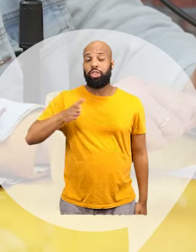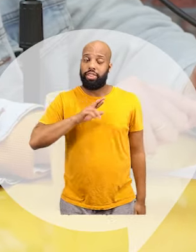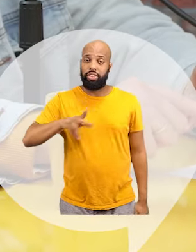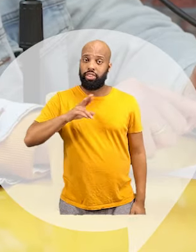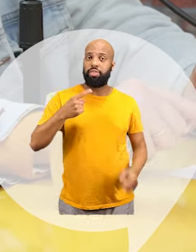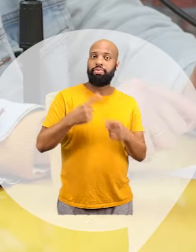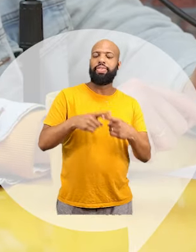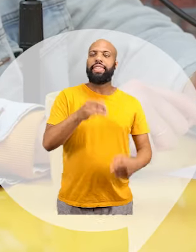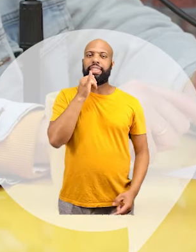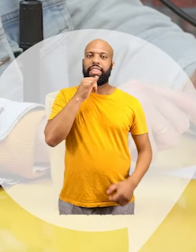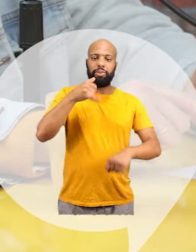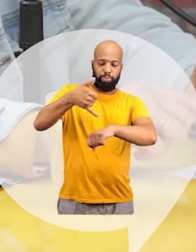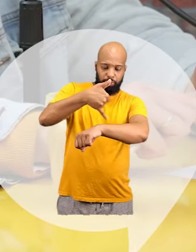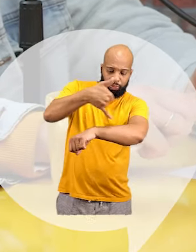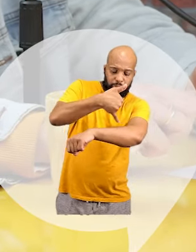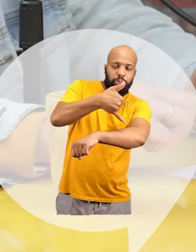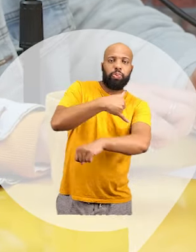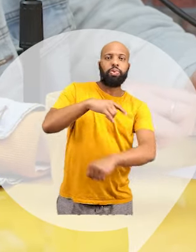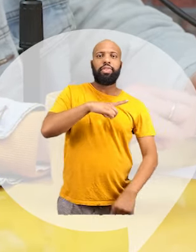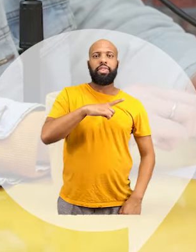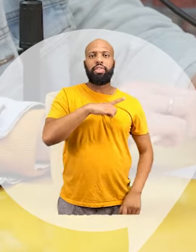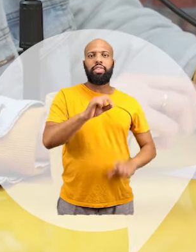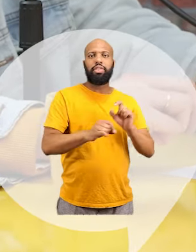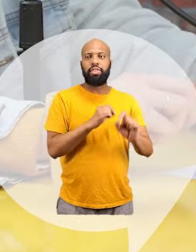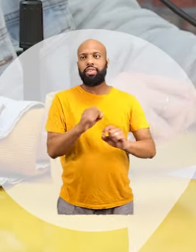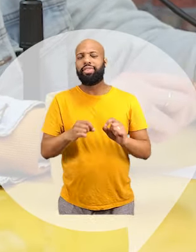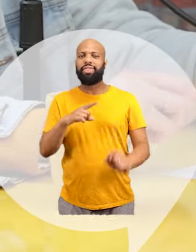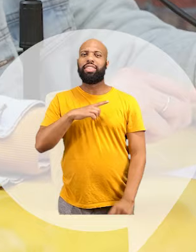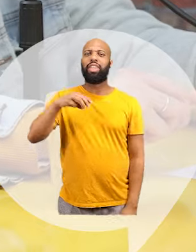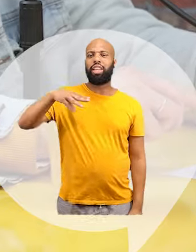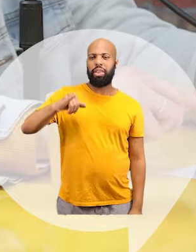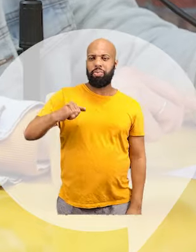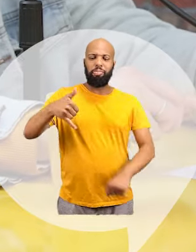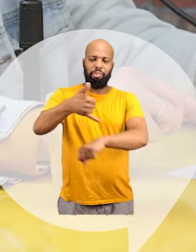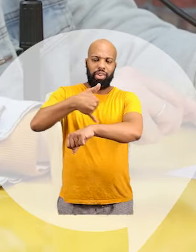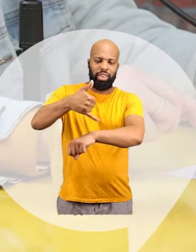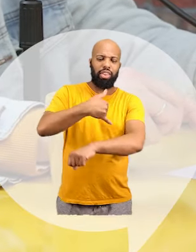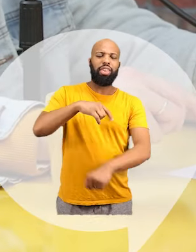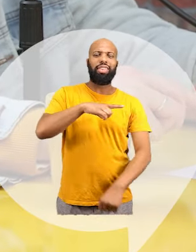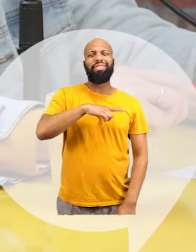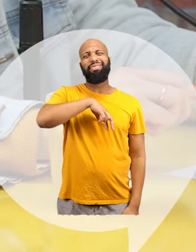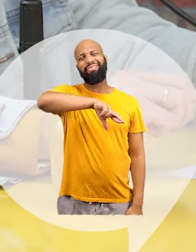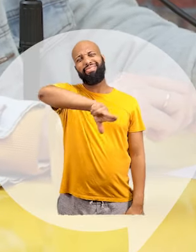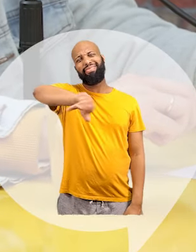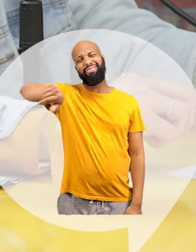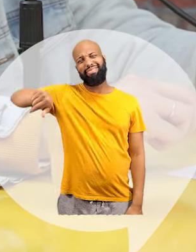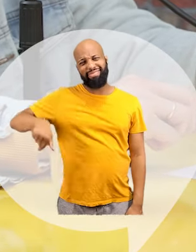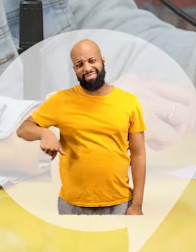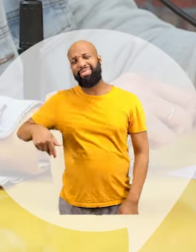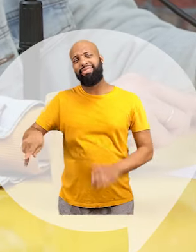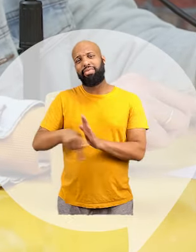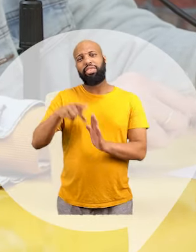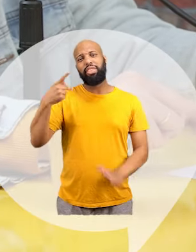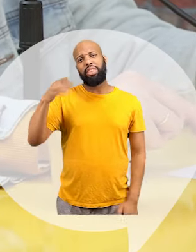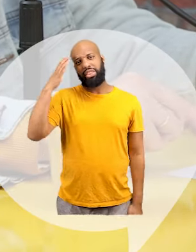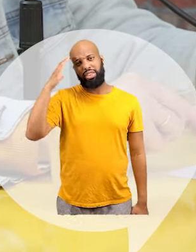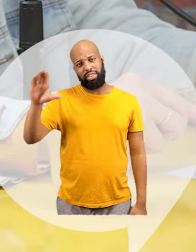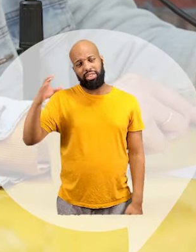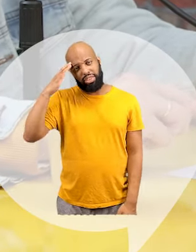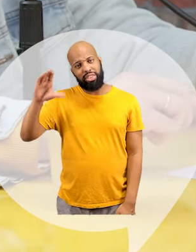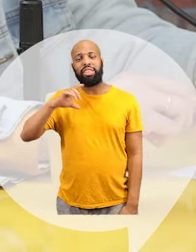Por exemplo tatuadores tem Mita tu tem Juliana tu tem Lara pearte